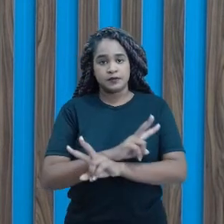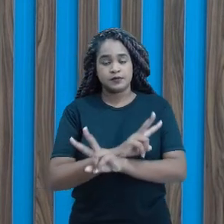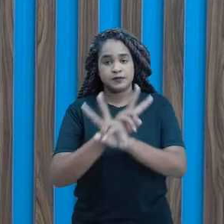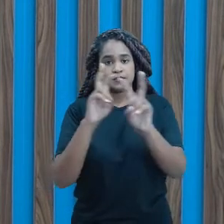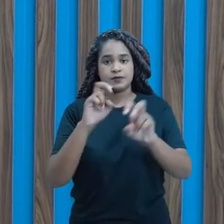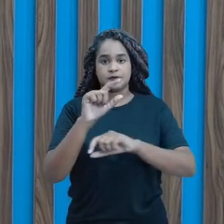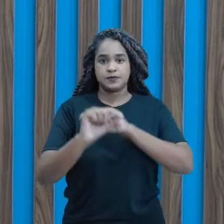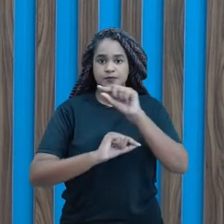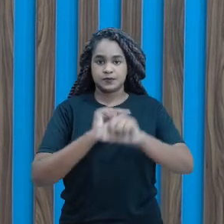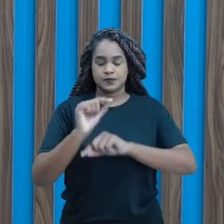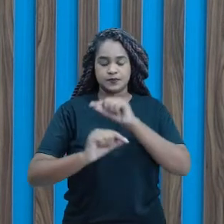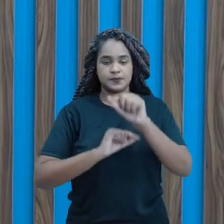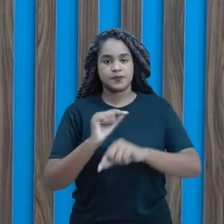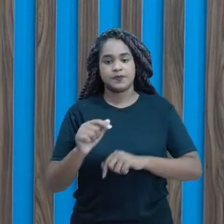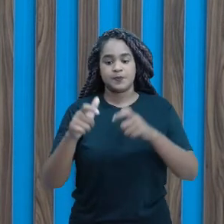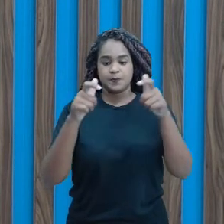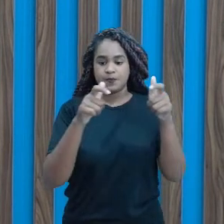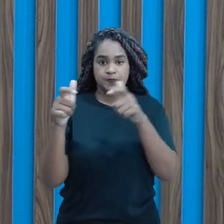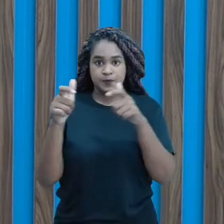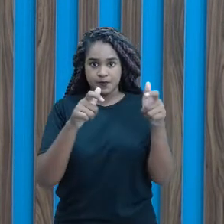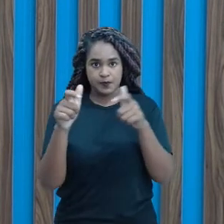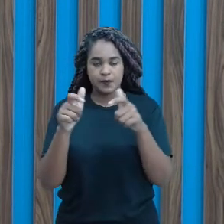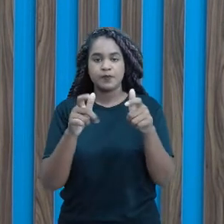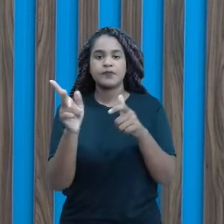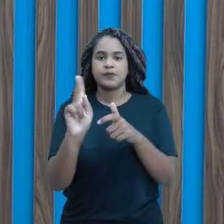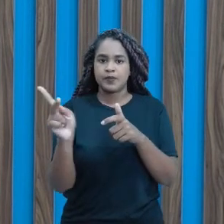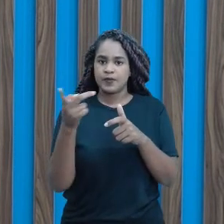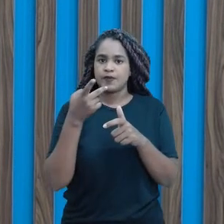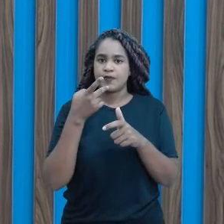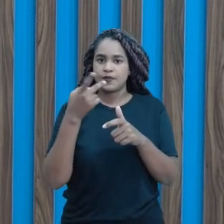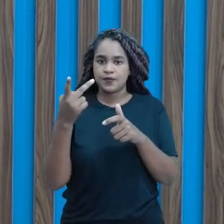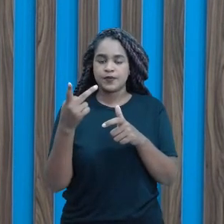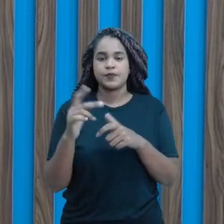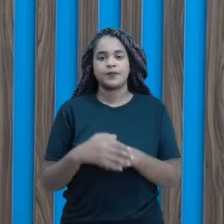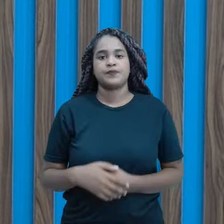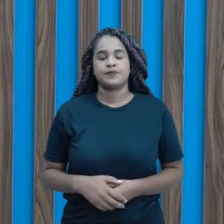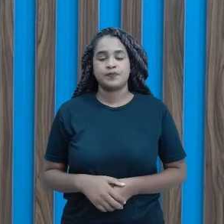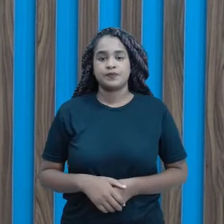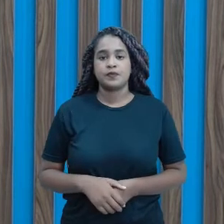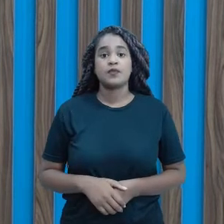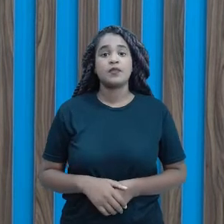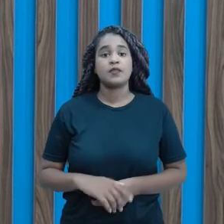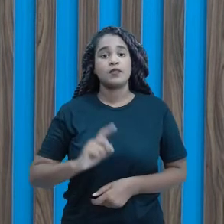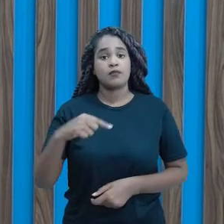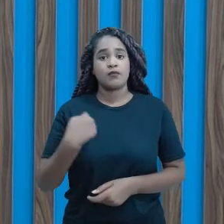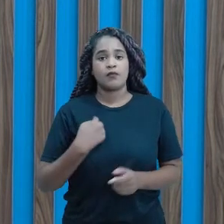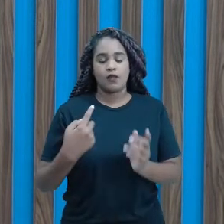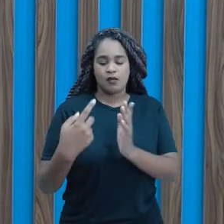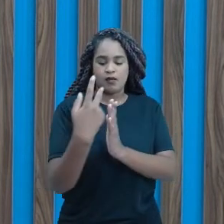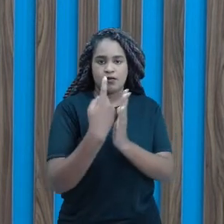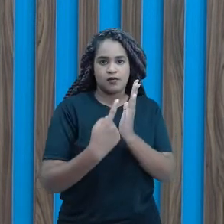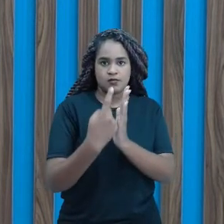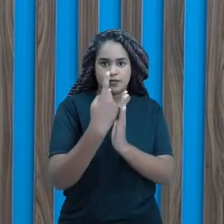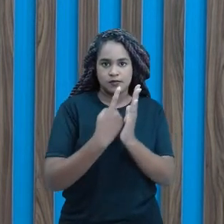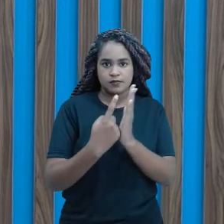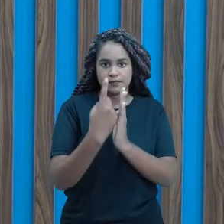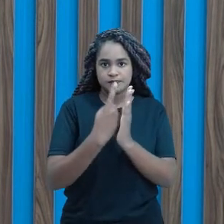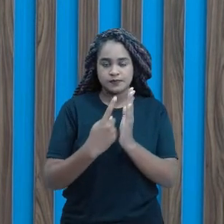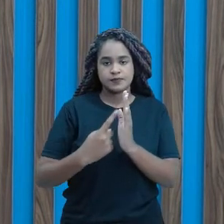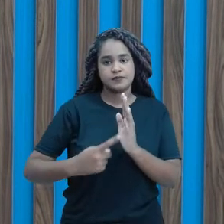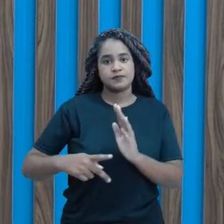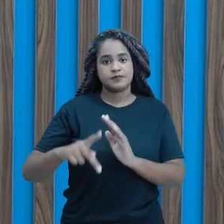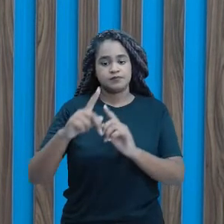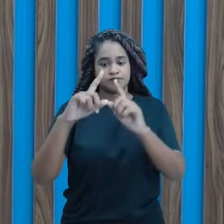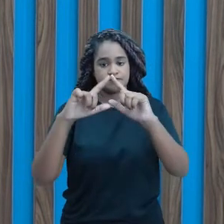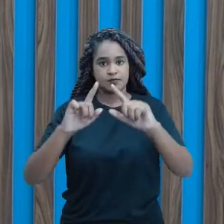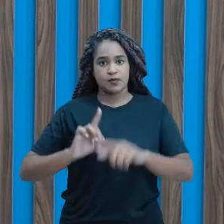à posição que você coloca o triângulo, tá? Geralmente, quando se vai desenhar um triângulo retângulo, geralmente